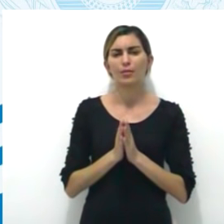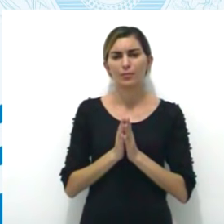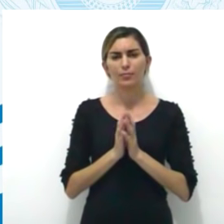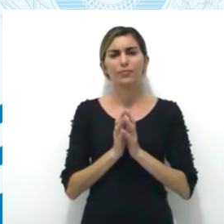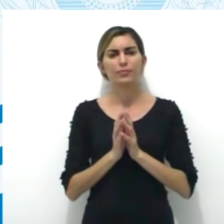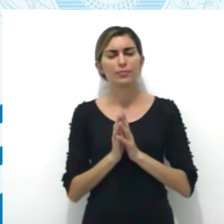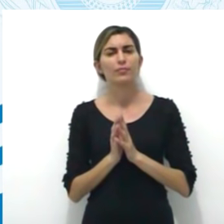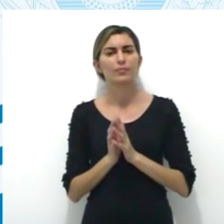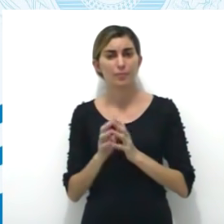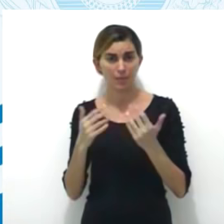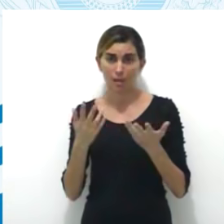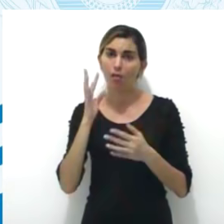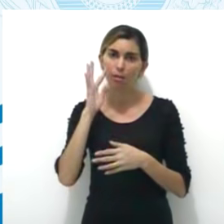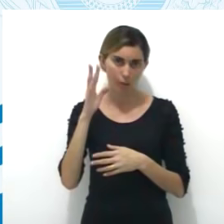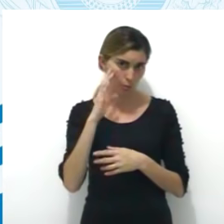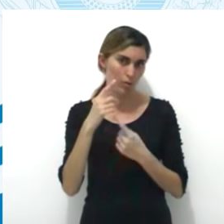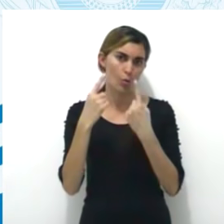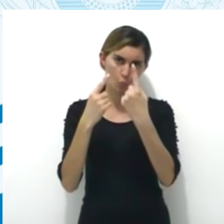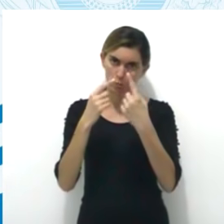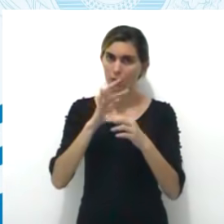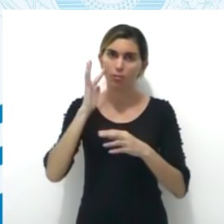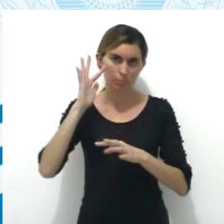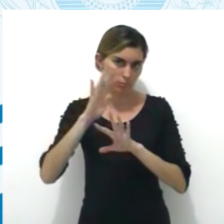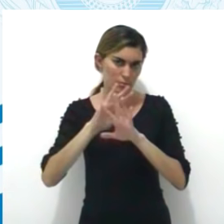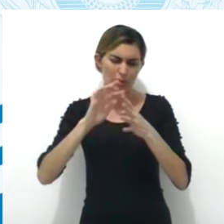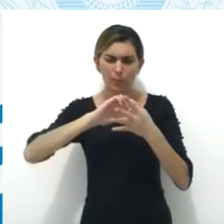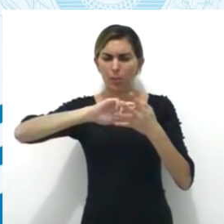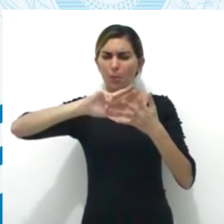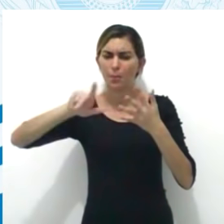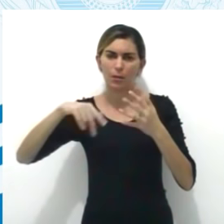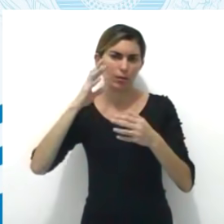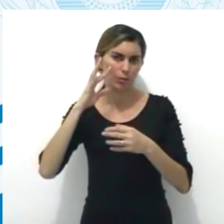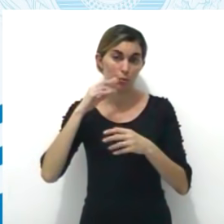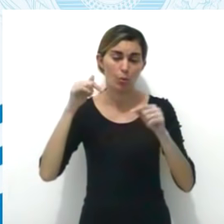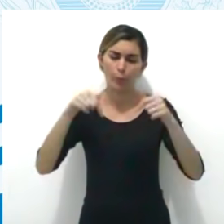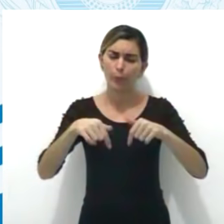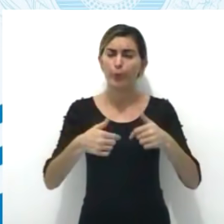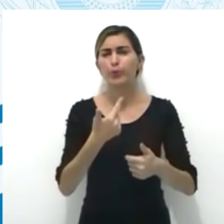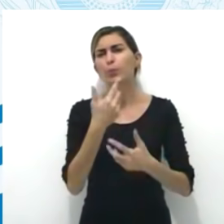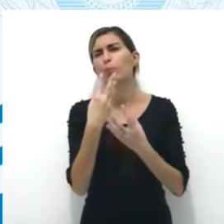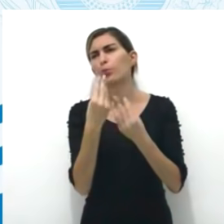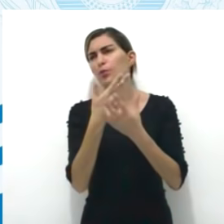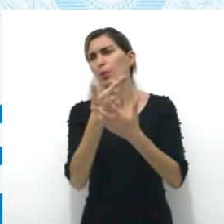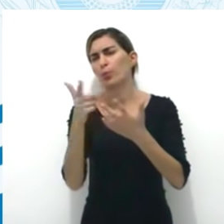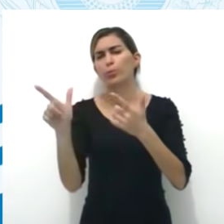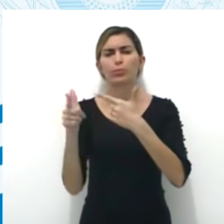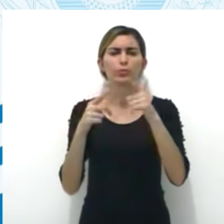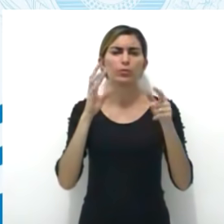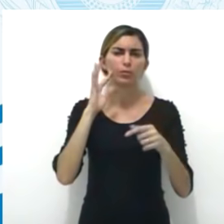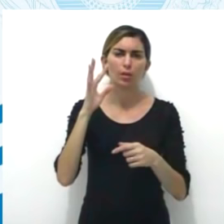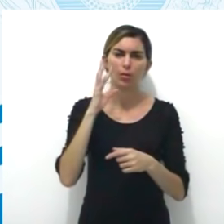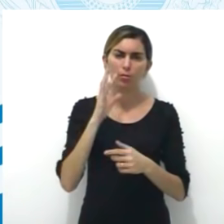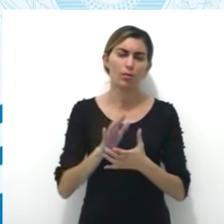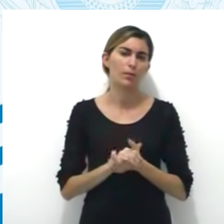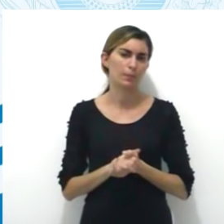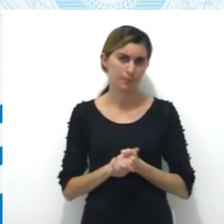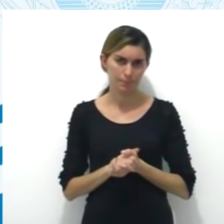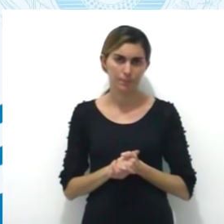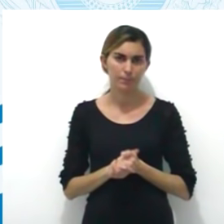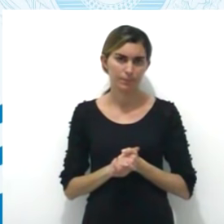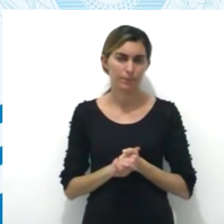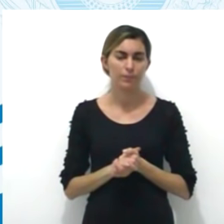Então, essa aí é uma das teorias, né? Então, hoje, outra teoria é considerada mais